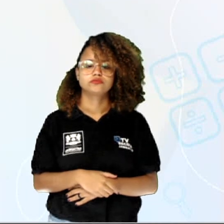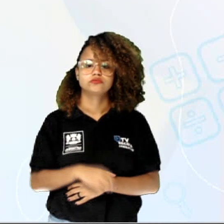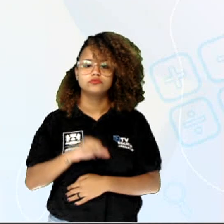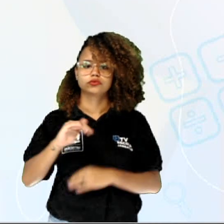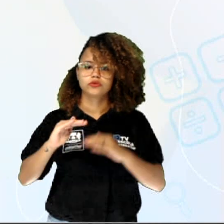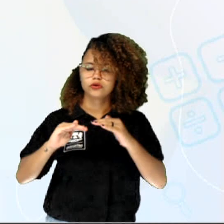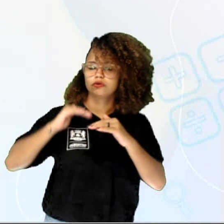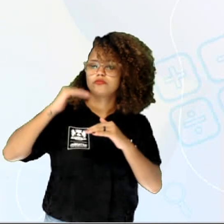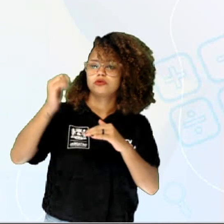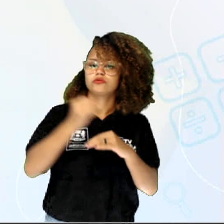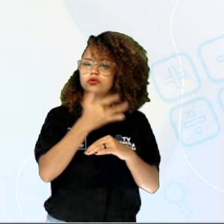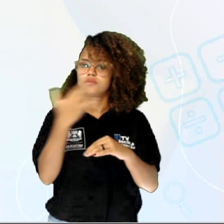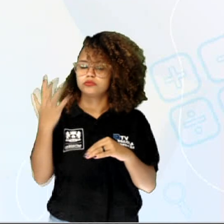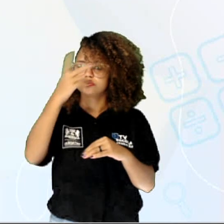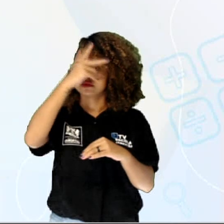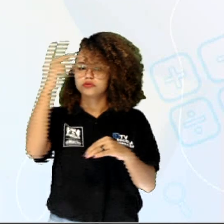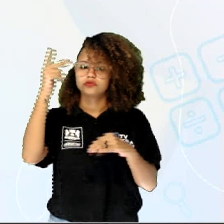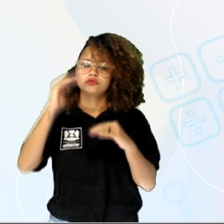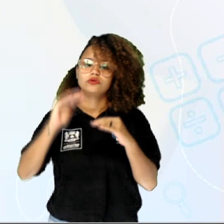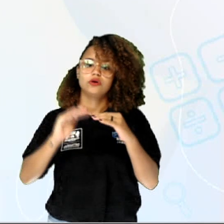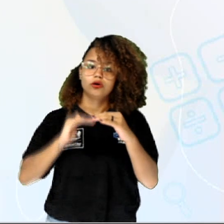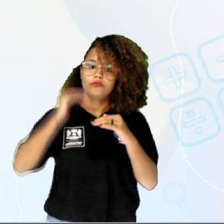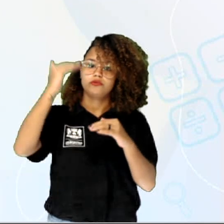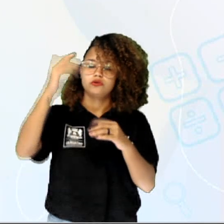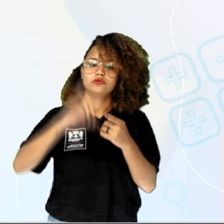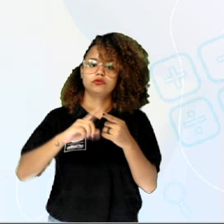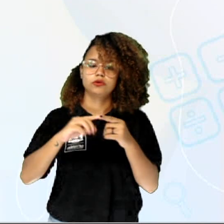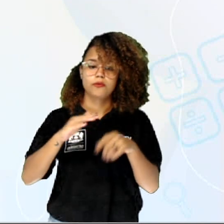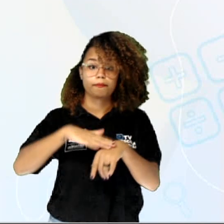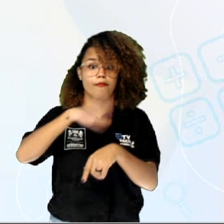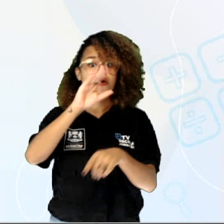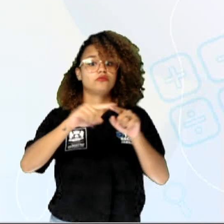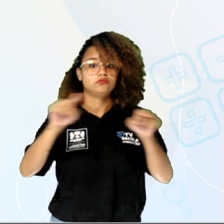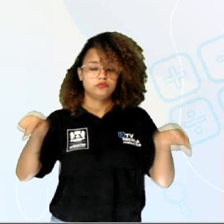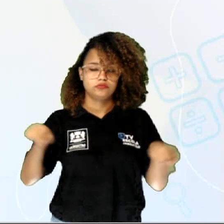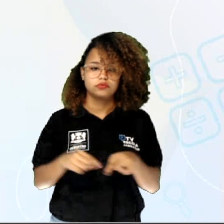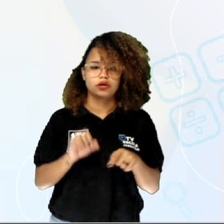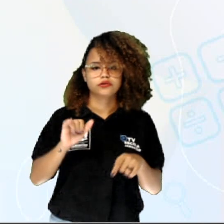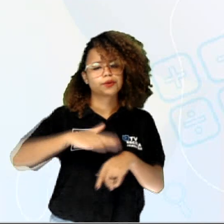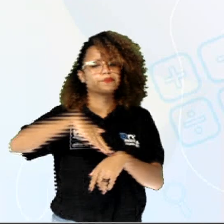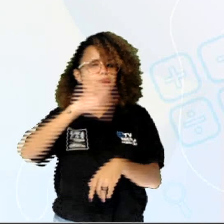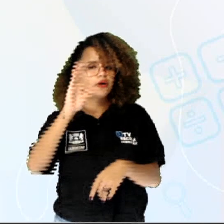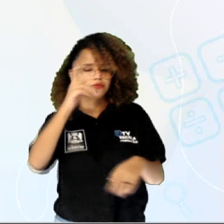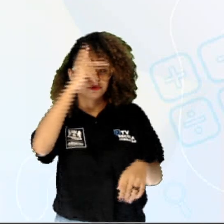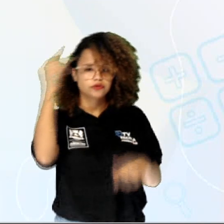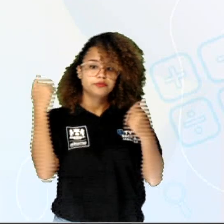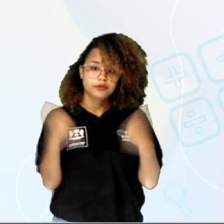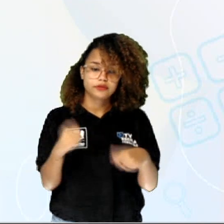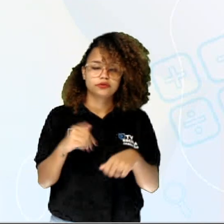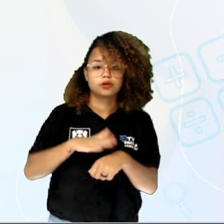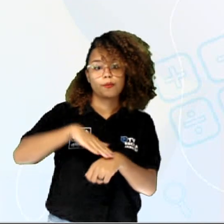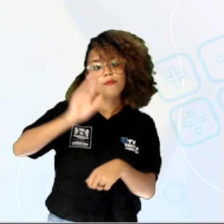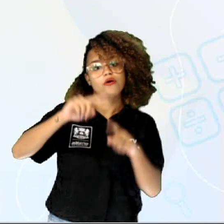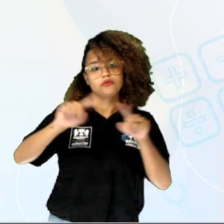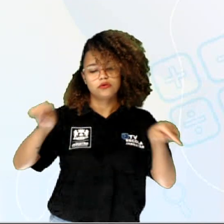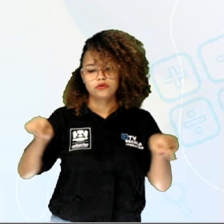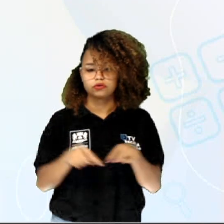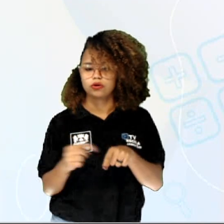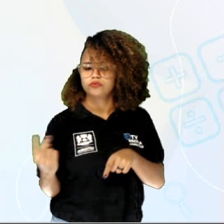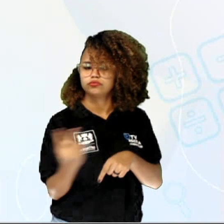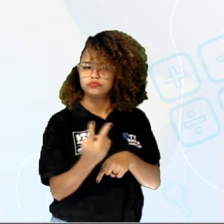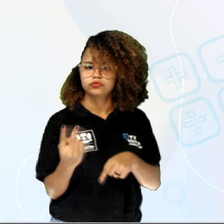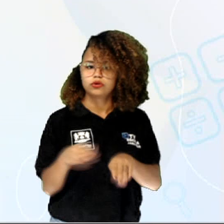metros quadrados? Então, 5 pessoas a cada 2 metros quadrados. E aí, vamos calcular se a gente tem uma área de 800